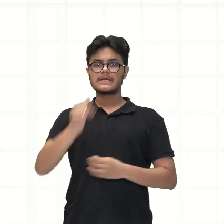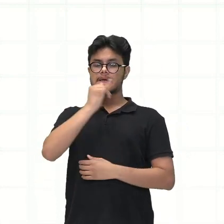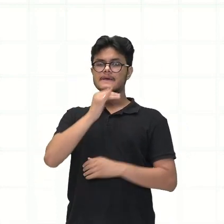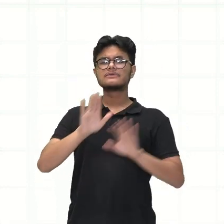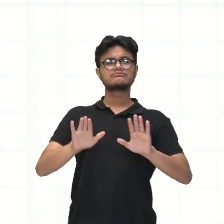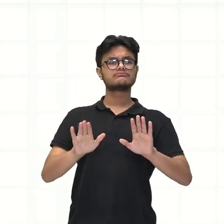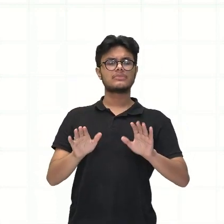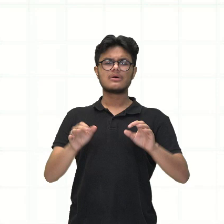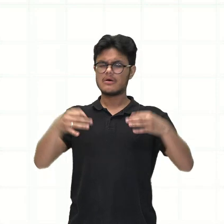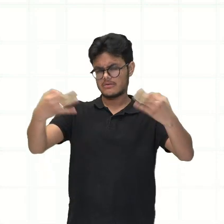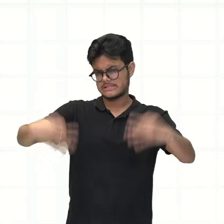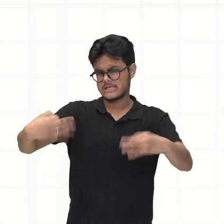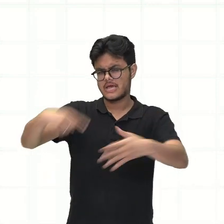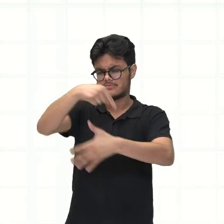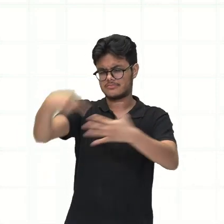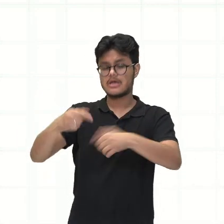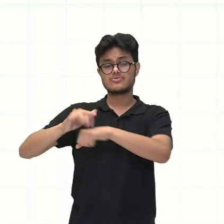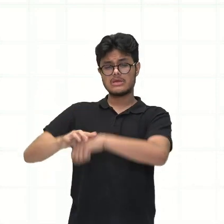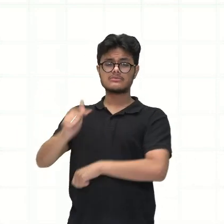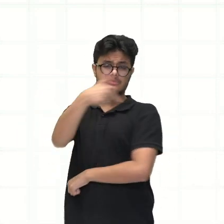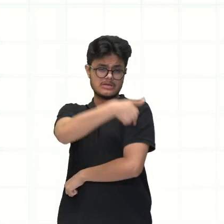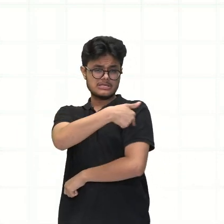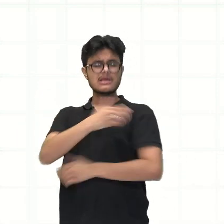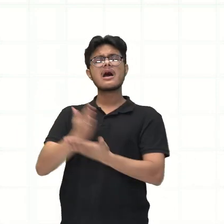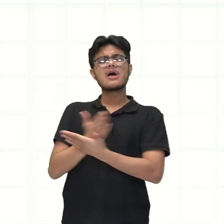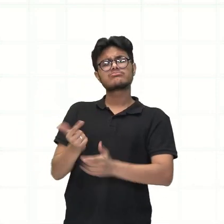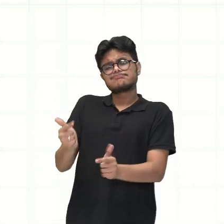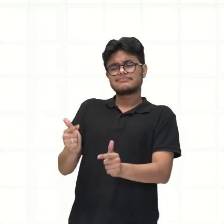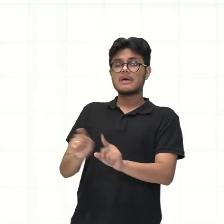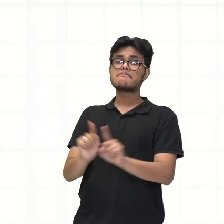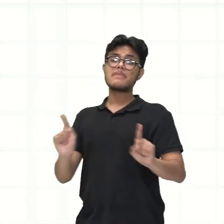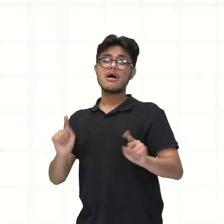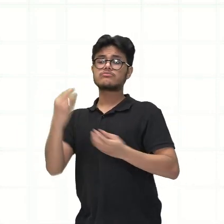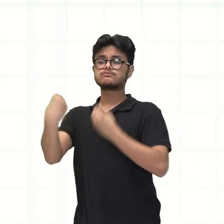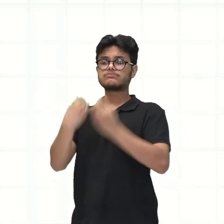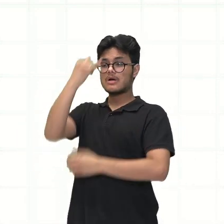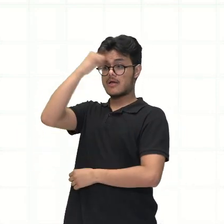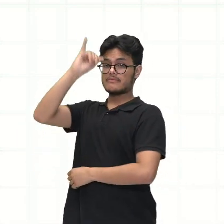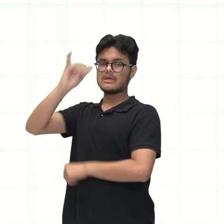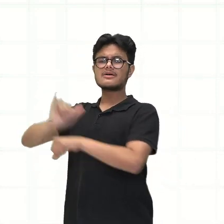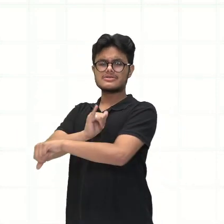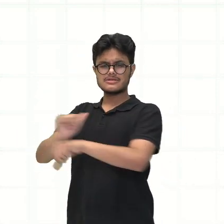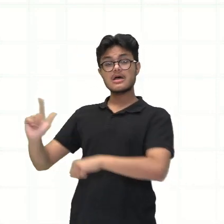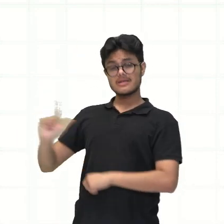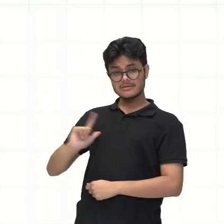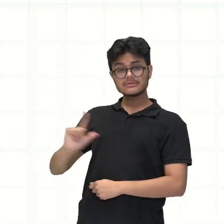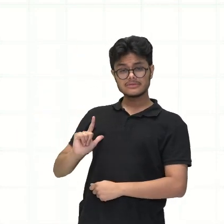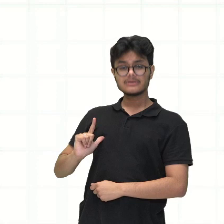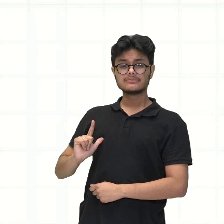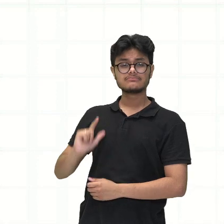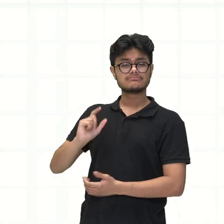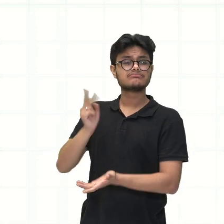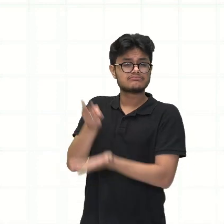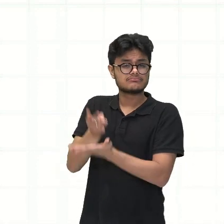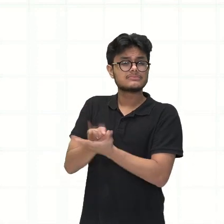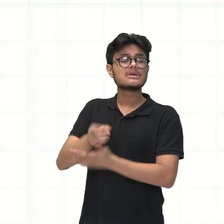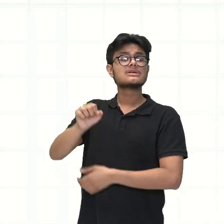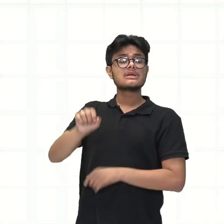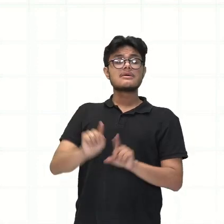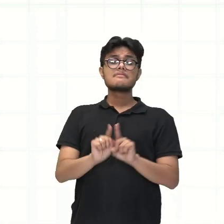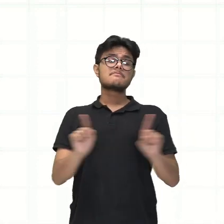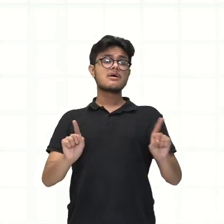têm vacinas, as que não têm vacina, a gente tem medidas para prevenir, né? Então, o